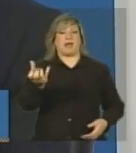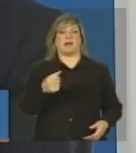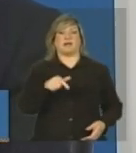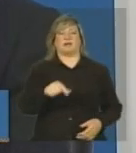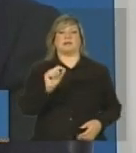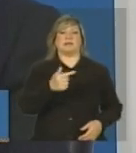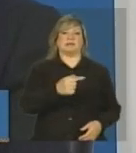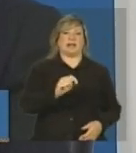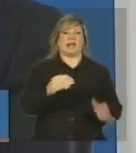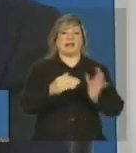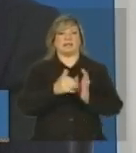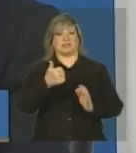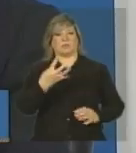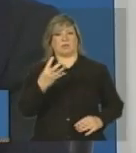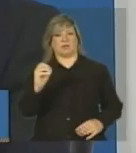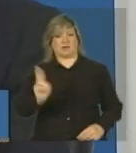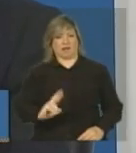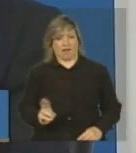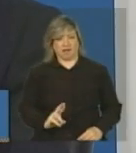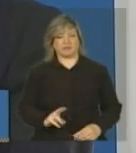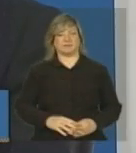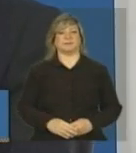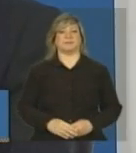que é de R$ 70 e R$ 140,00,